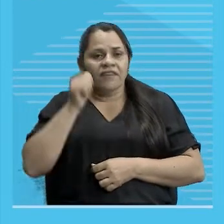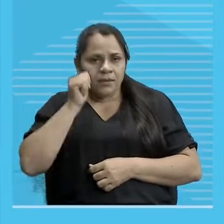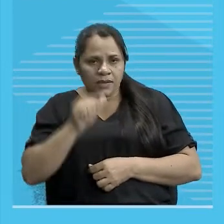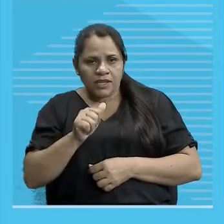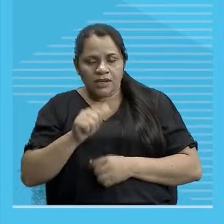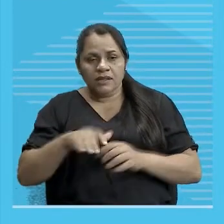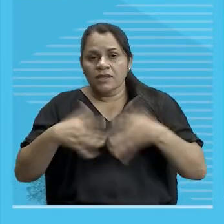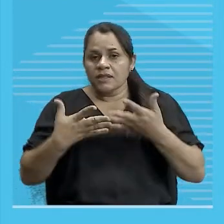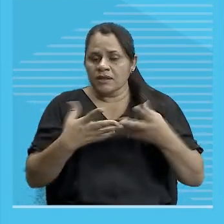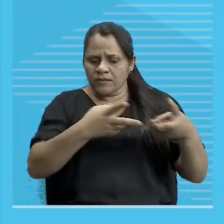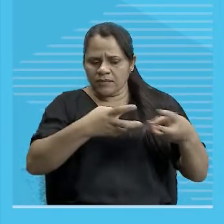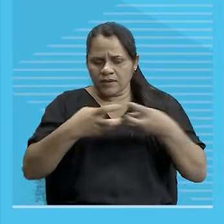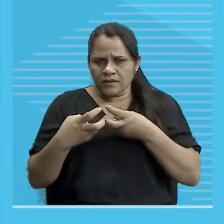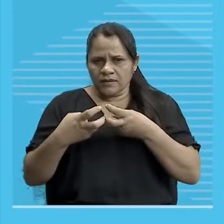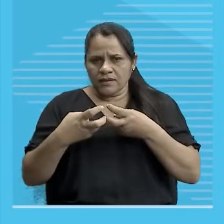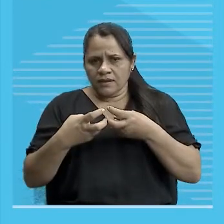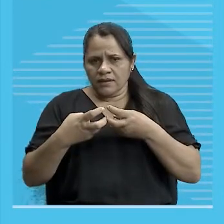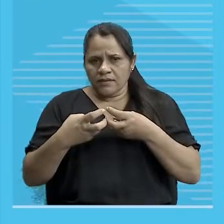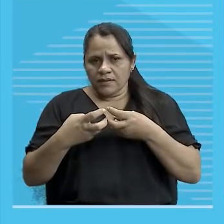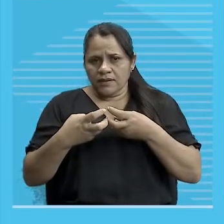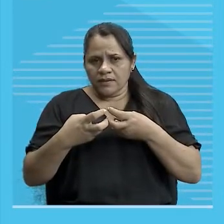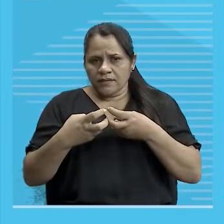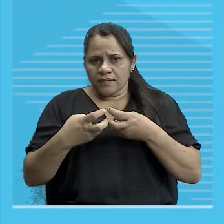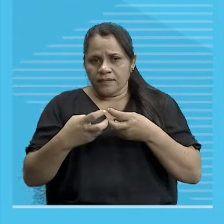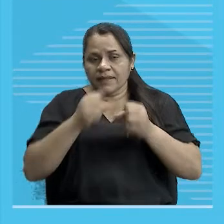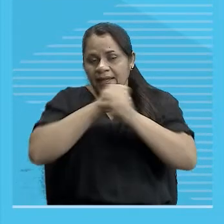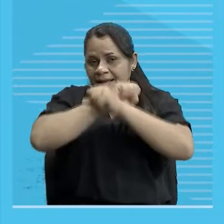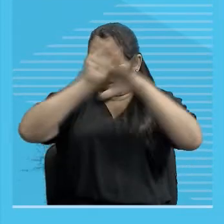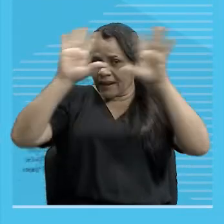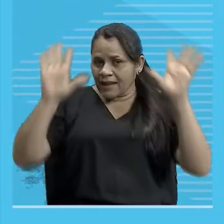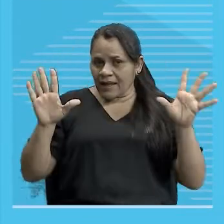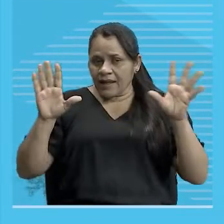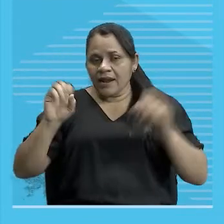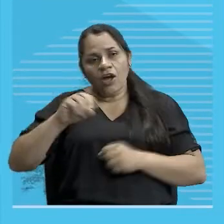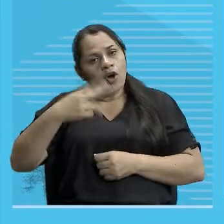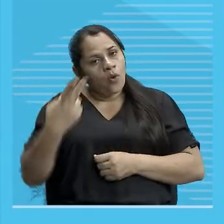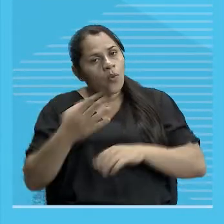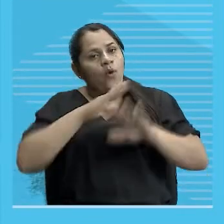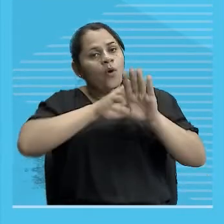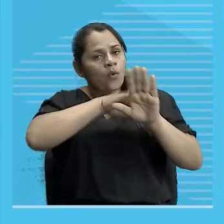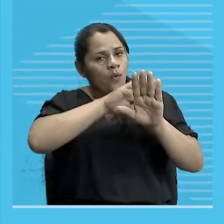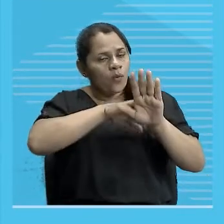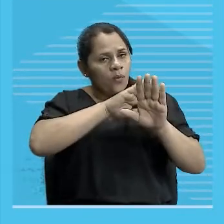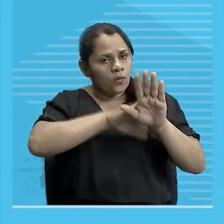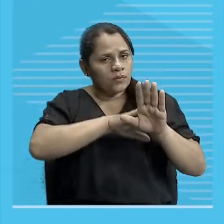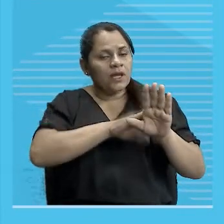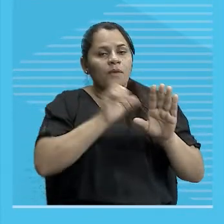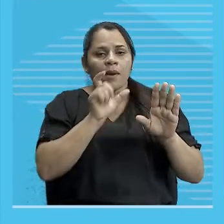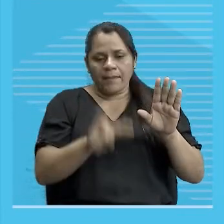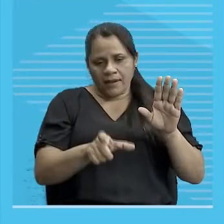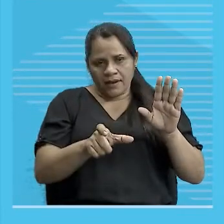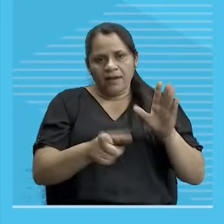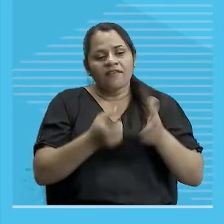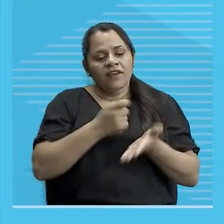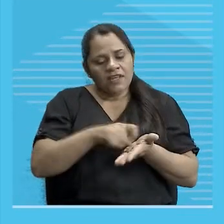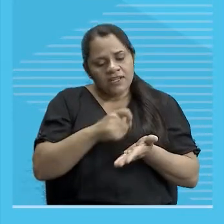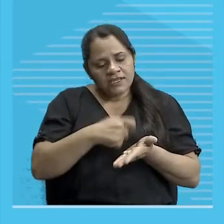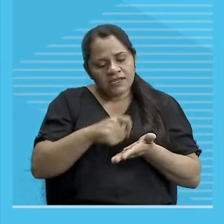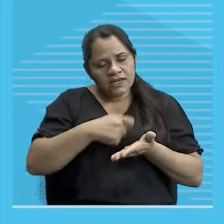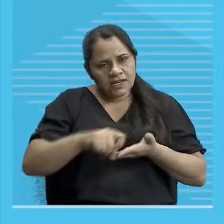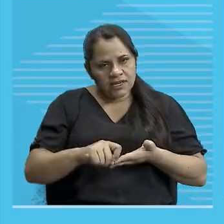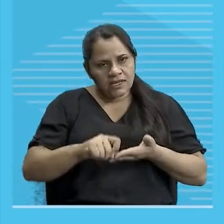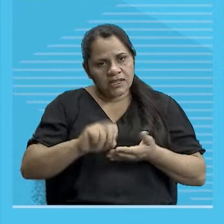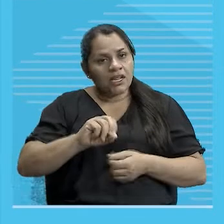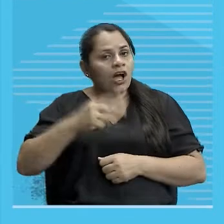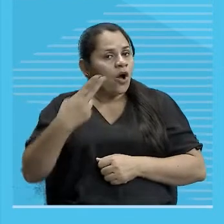a observação que está lá em vermelhinho, clara ou oculta, ou seja, uma palavra que esteja escrita ou que ela